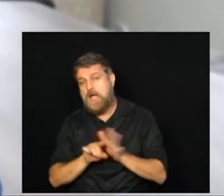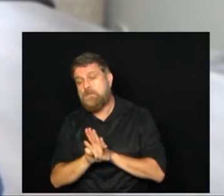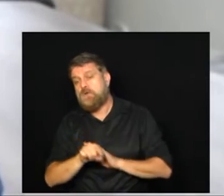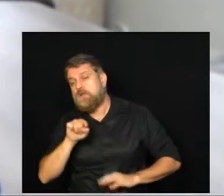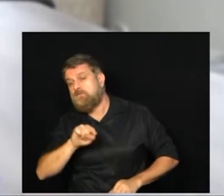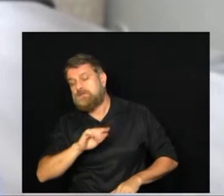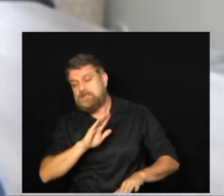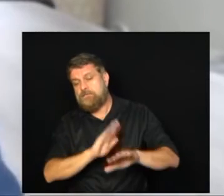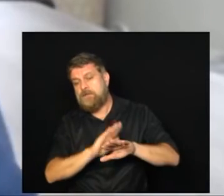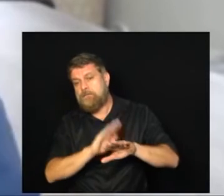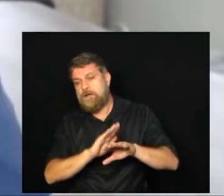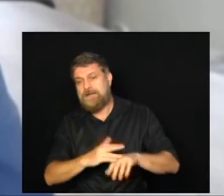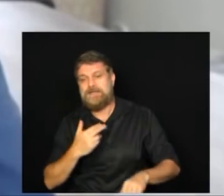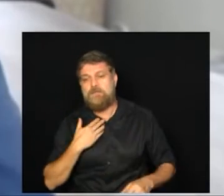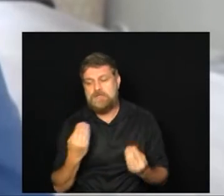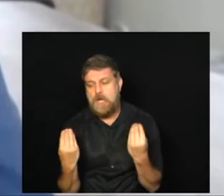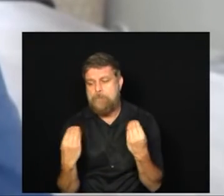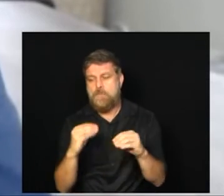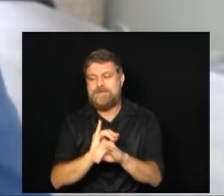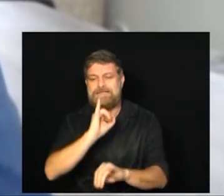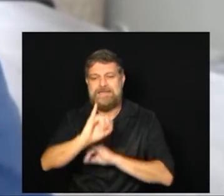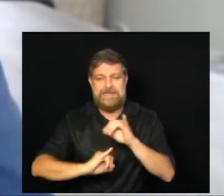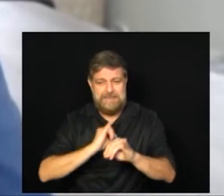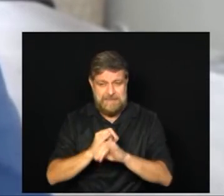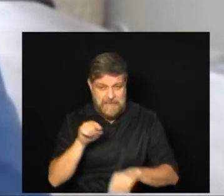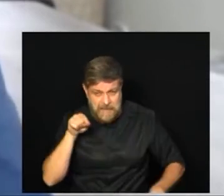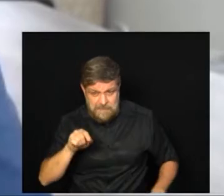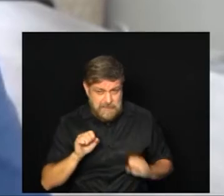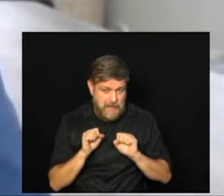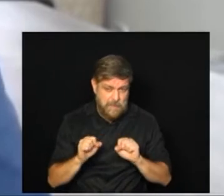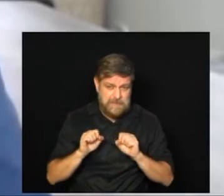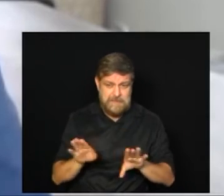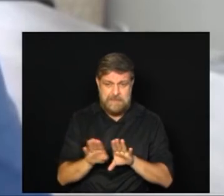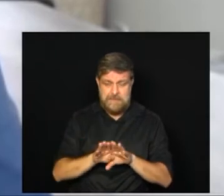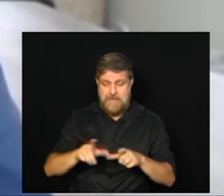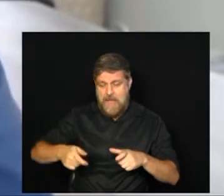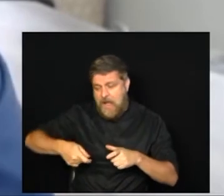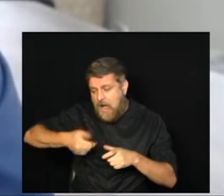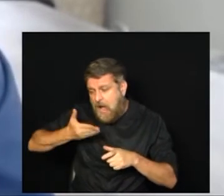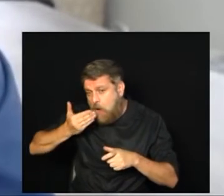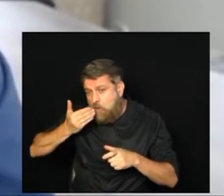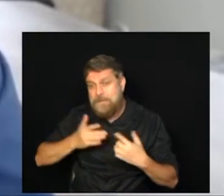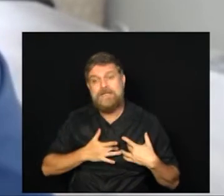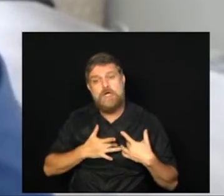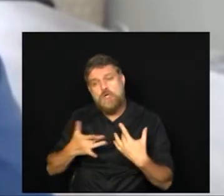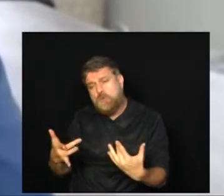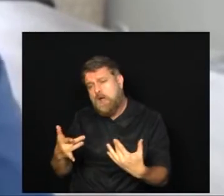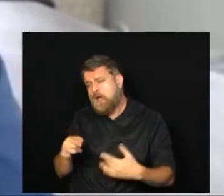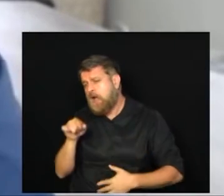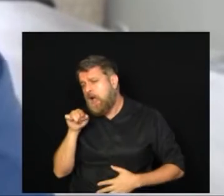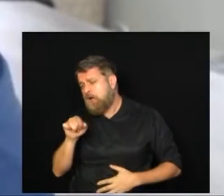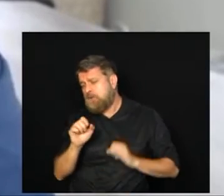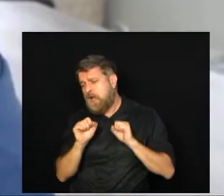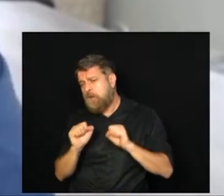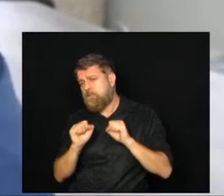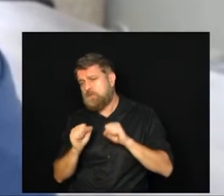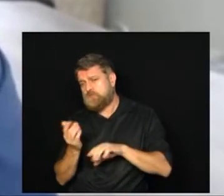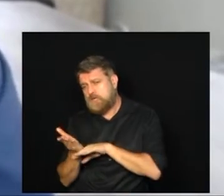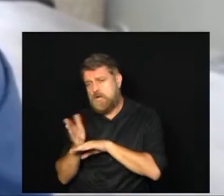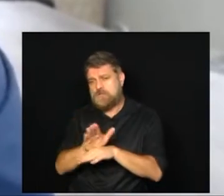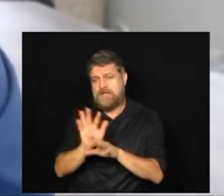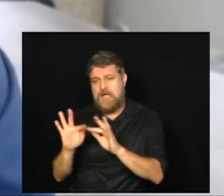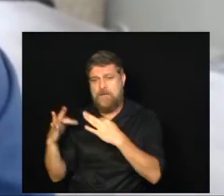né? Como se fossem ali, né? Todo mundo que é rico fez algo de errado para ficar rico. E não, você pode ficar rico de maneira honesta,